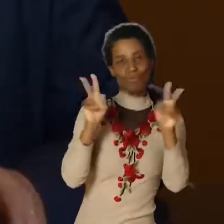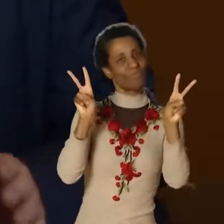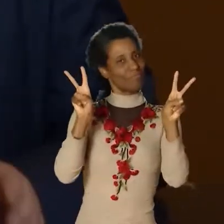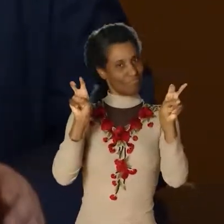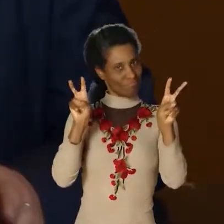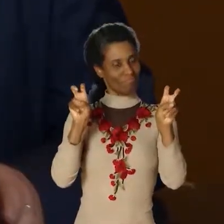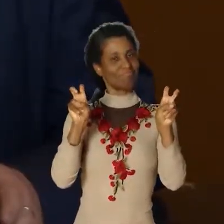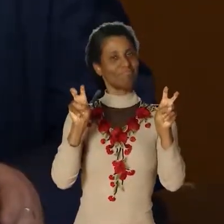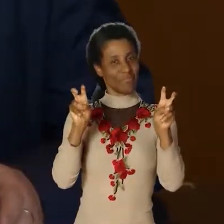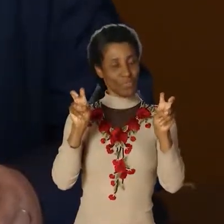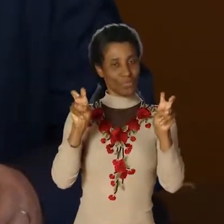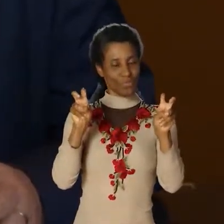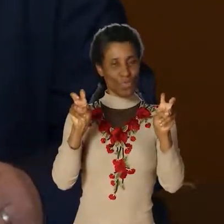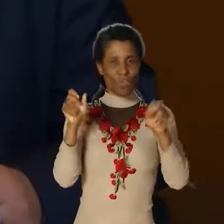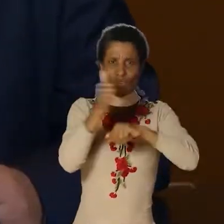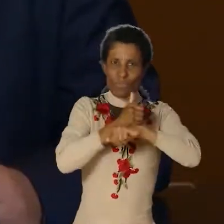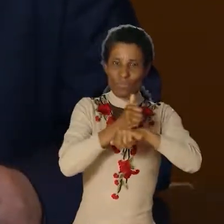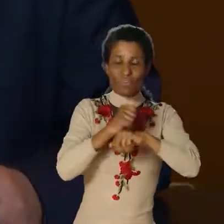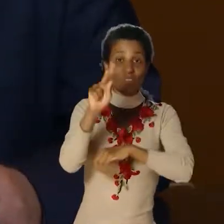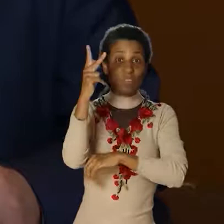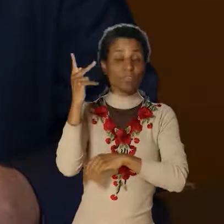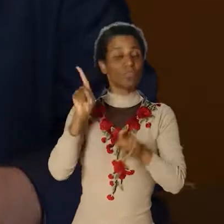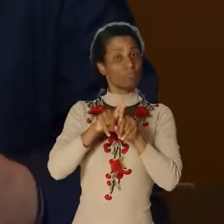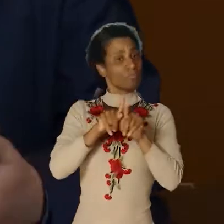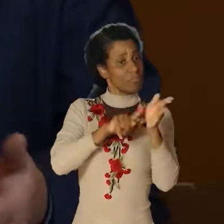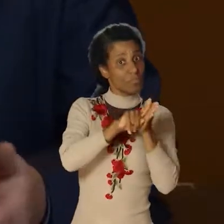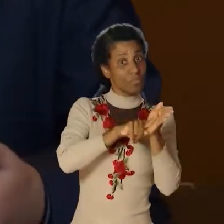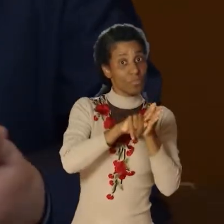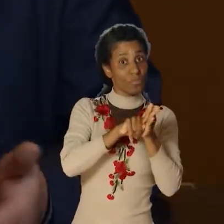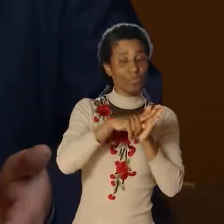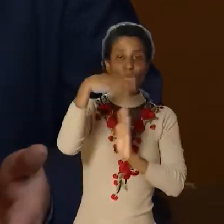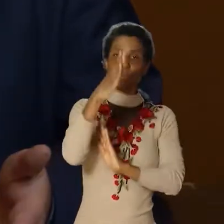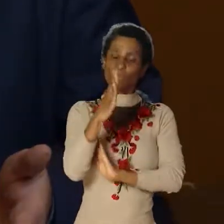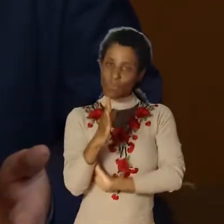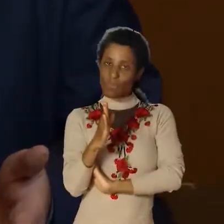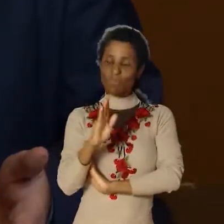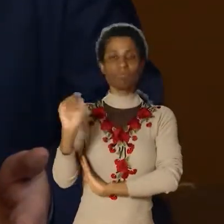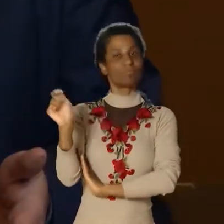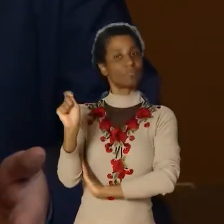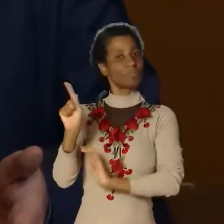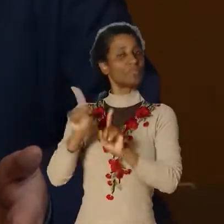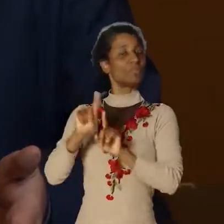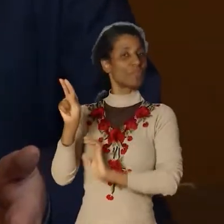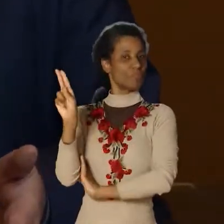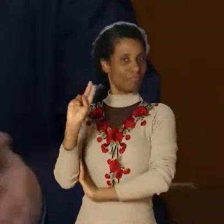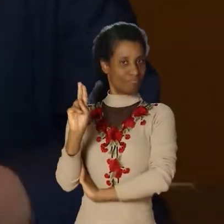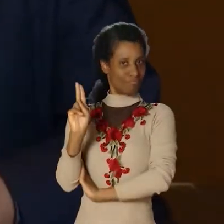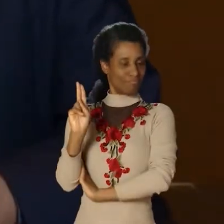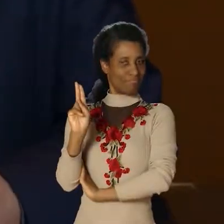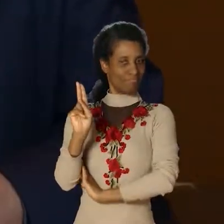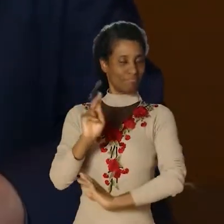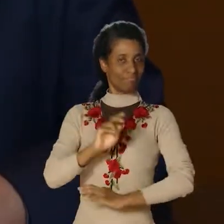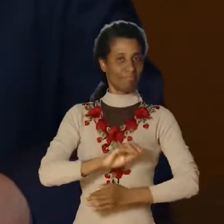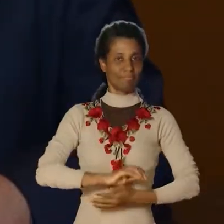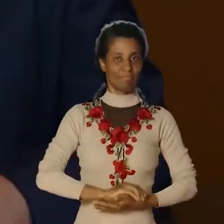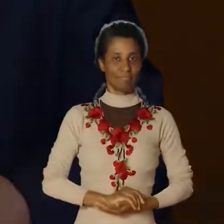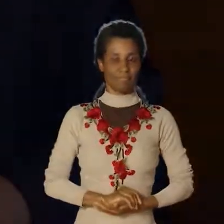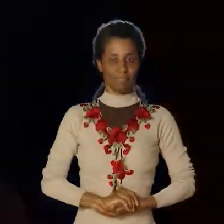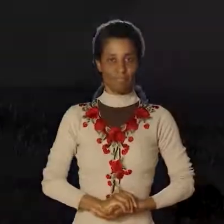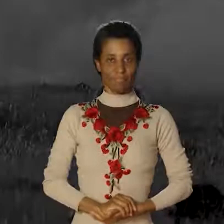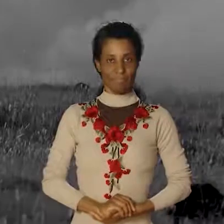nunca houve consenso sobre este tema por parte de historiadores e pesquisadores do Brasil, da Argentina e do